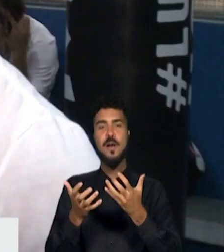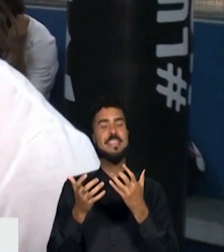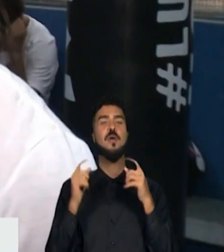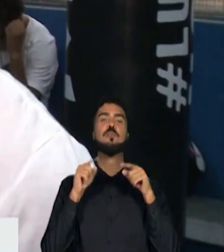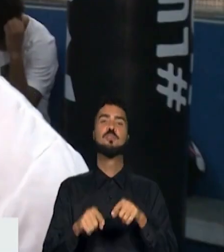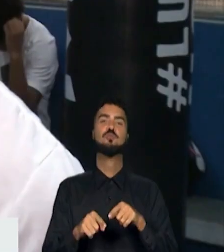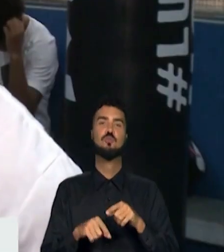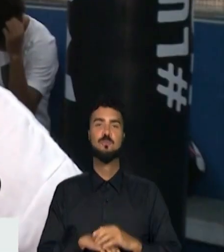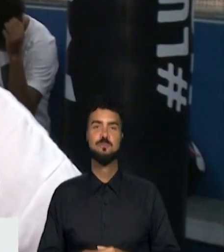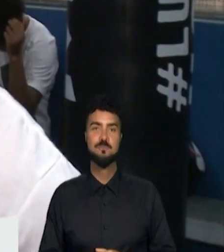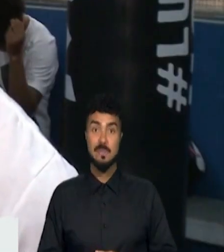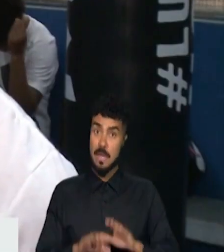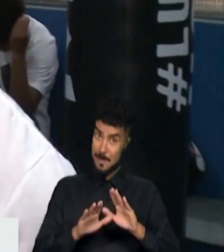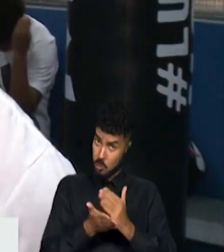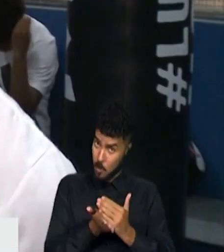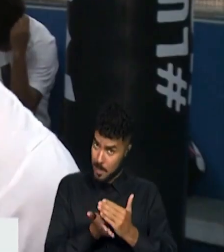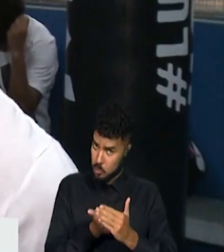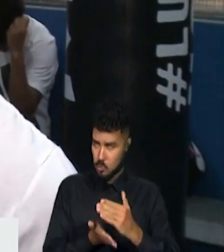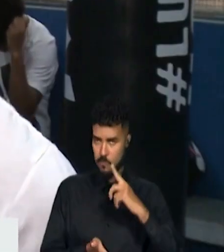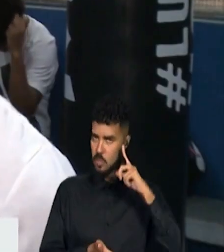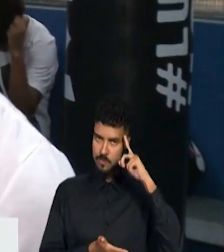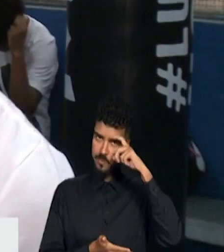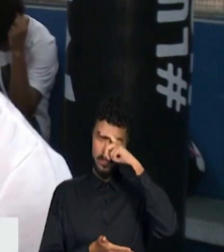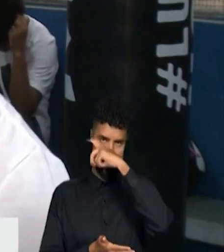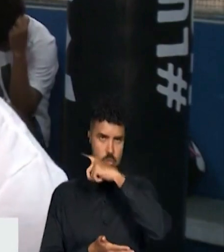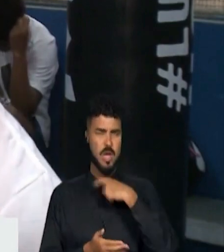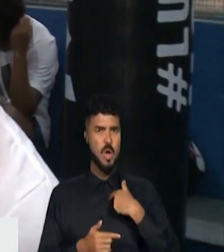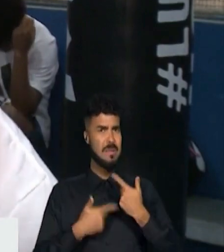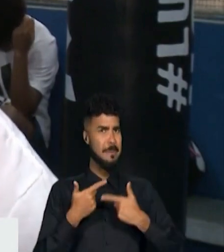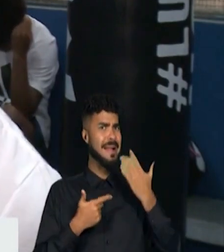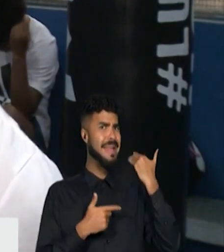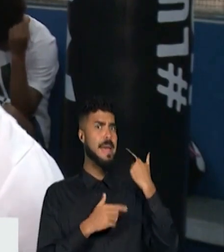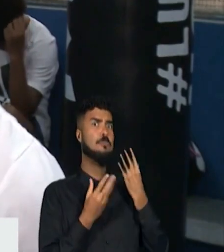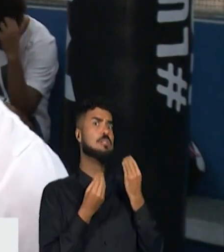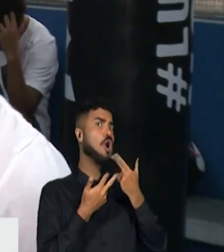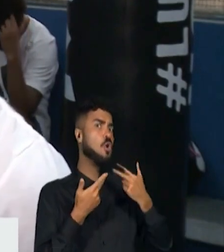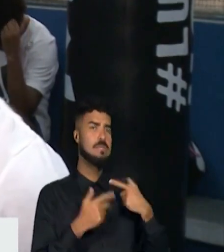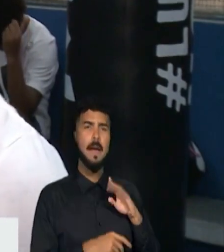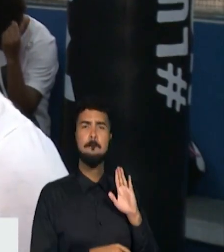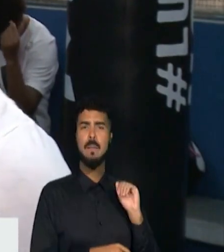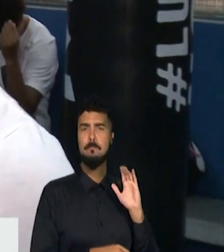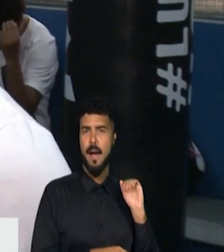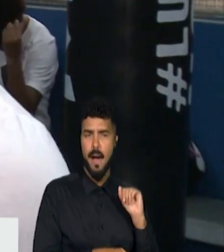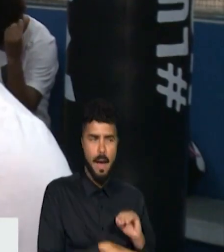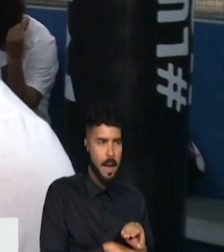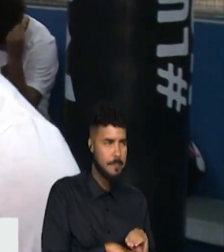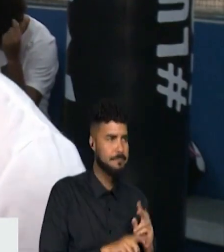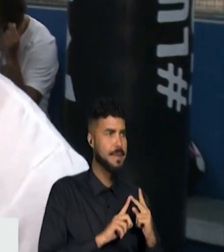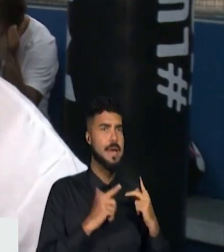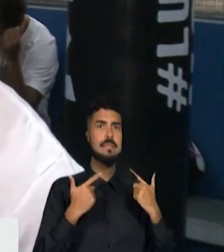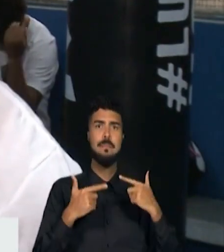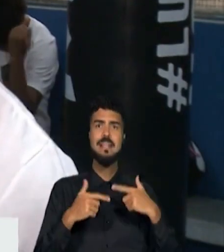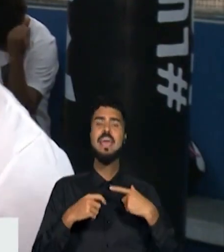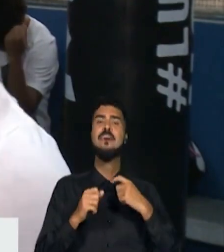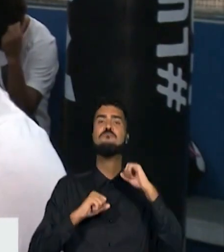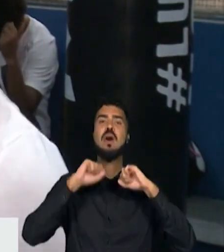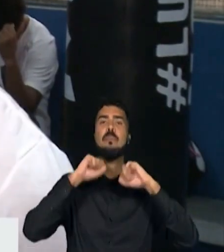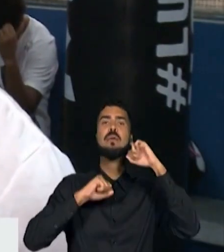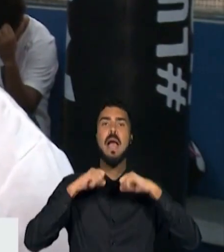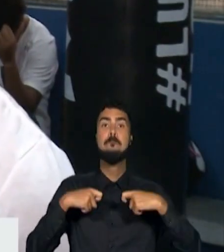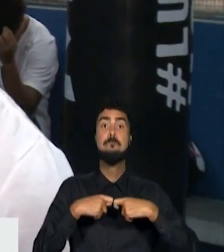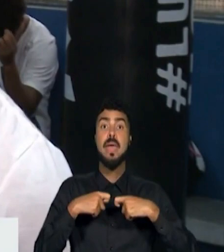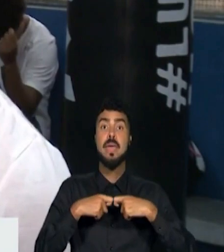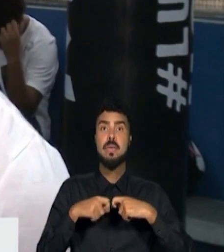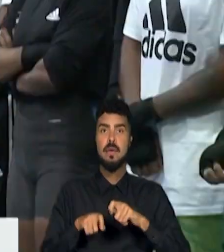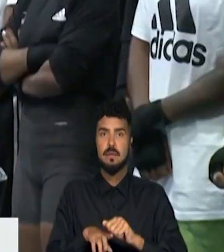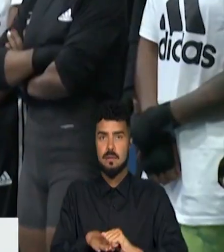quero. Mas o começo foi super difícil, eu trabalhei de várias coisas, cuidei de criança, trabalhei em fábrica de meia. E aí eu comecei a